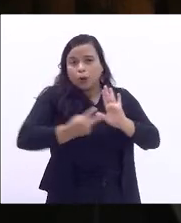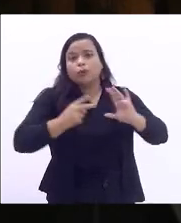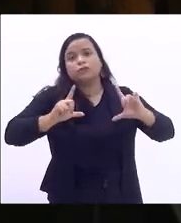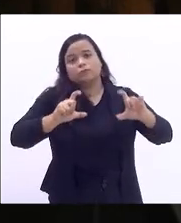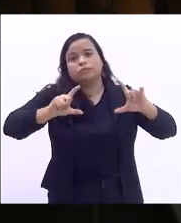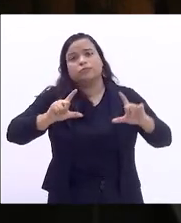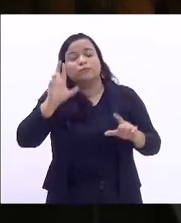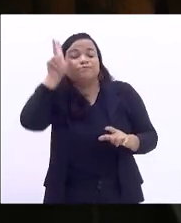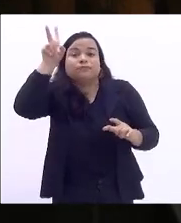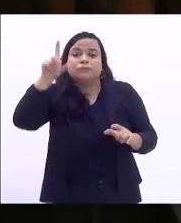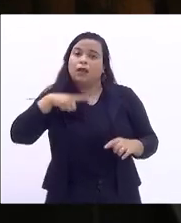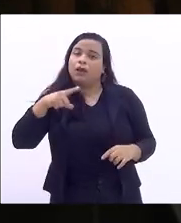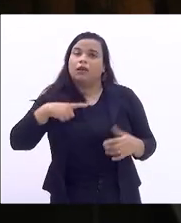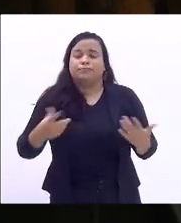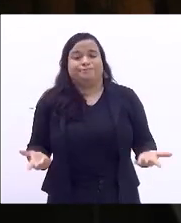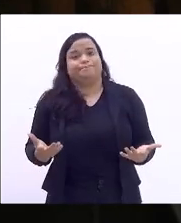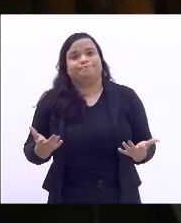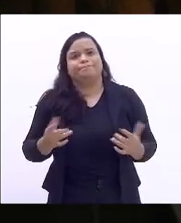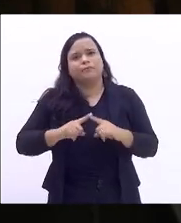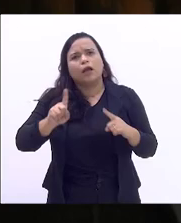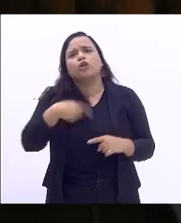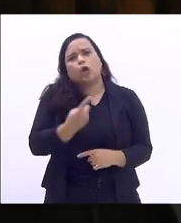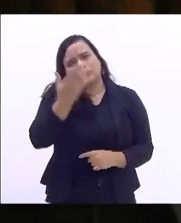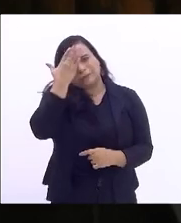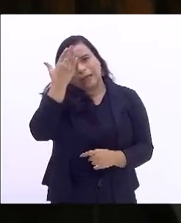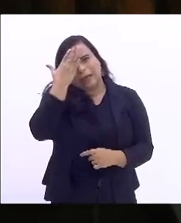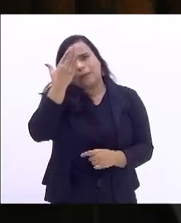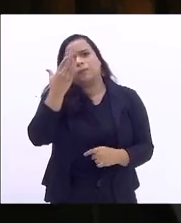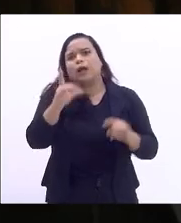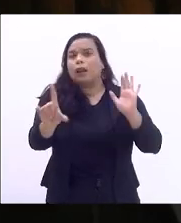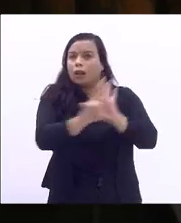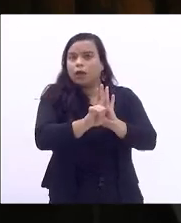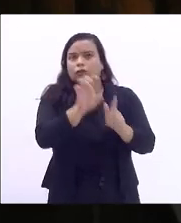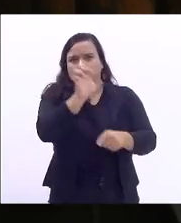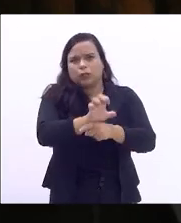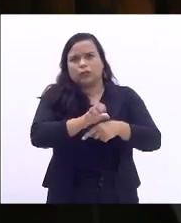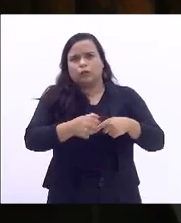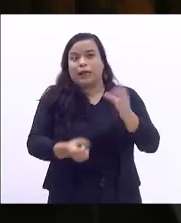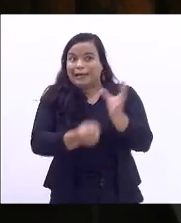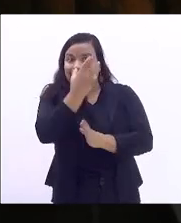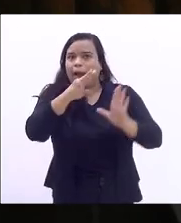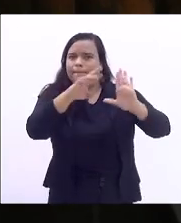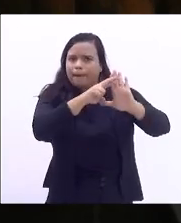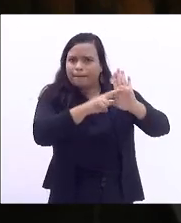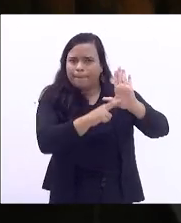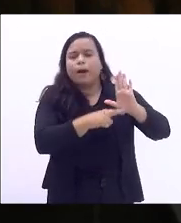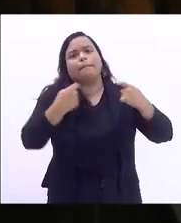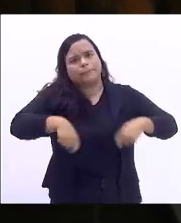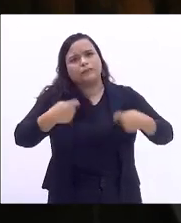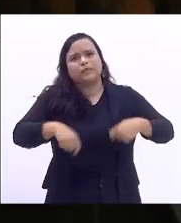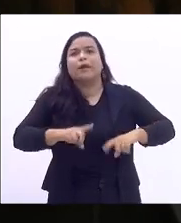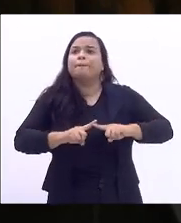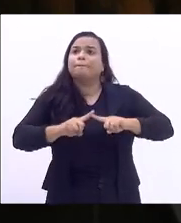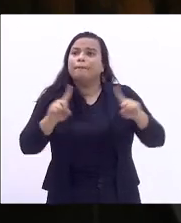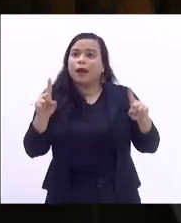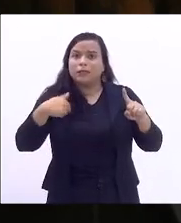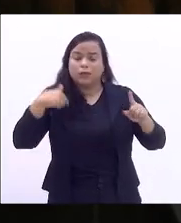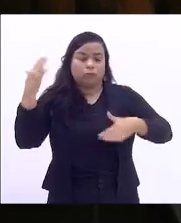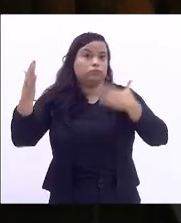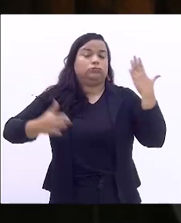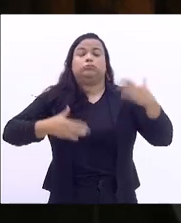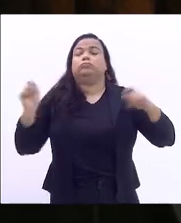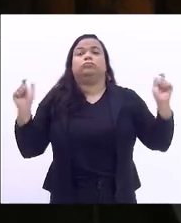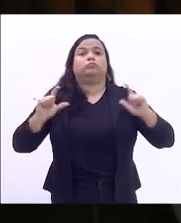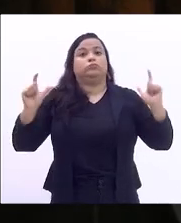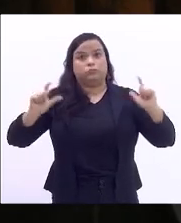falho equivocado claro que é legítimo por força de lei estadual criar critérios para isso agora para meu espanto